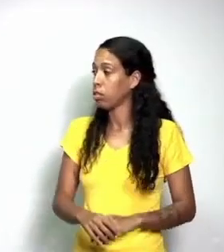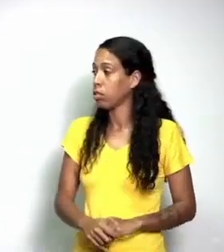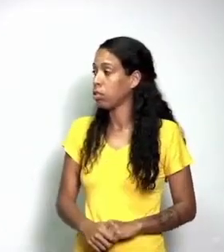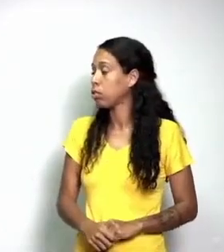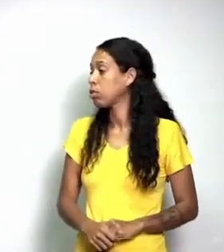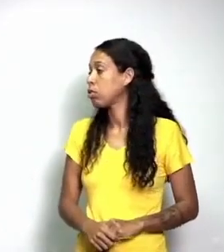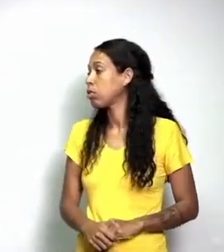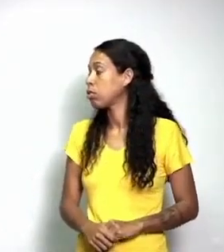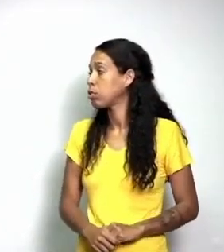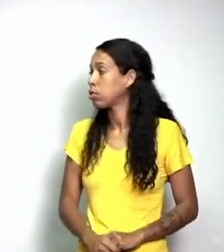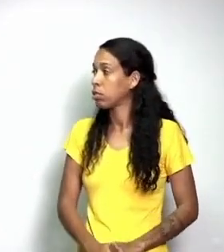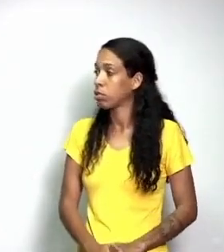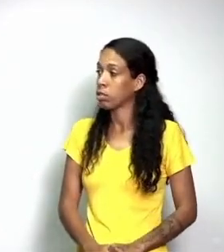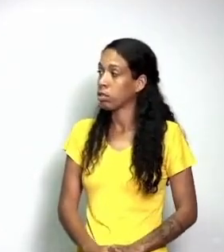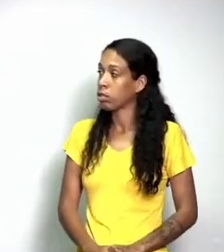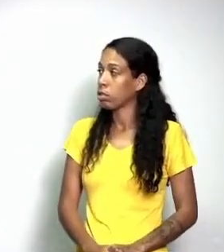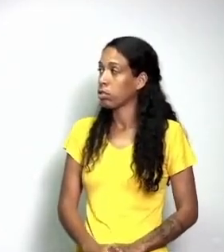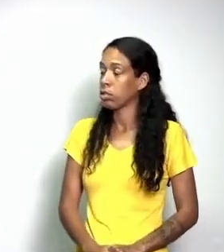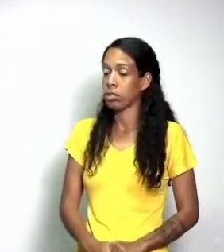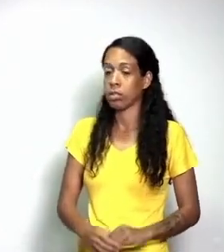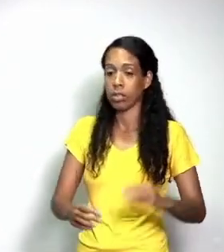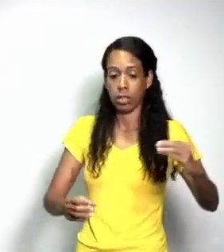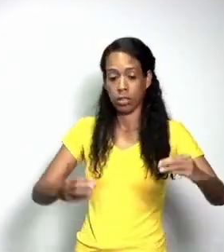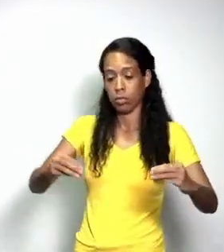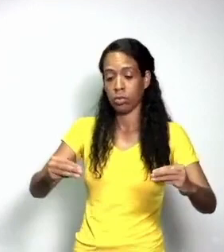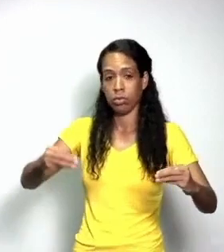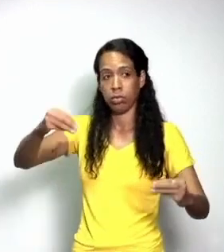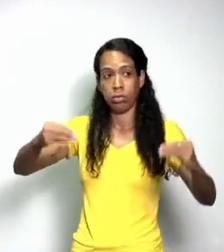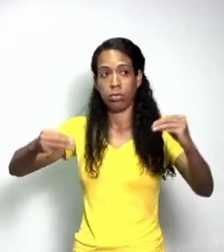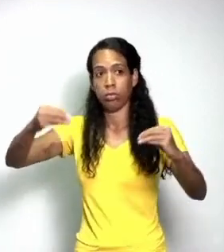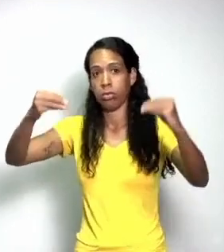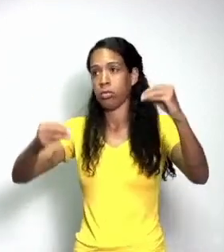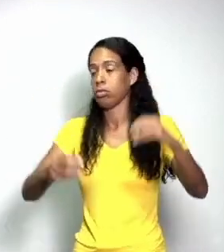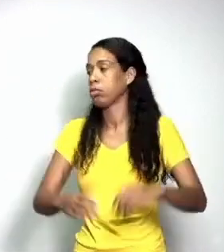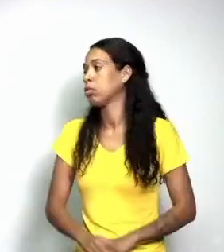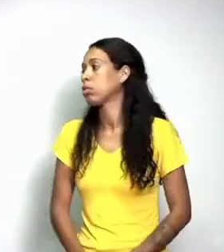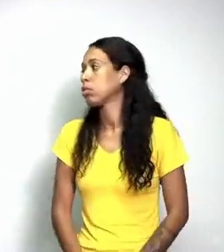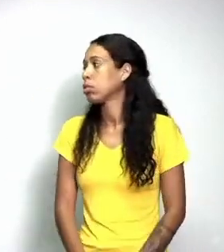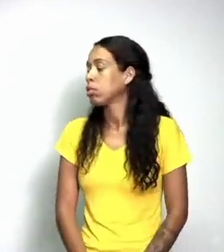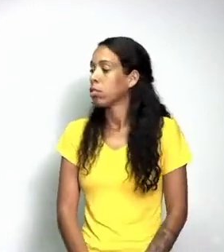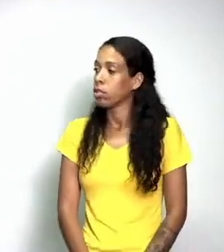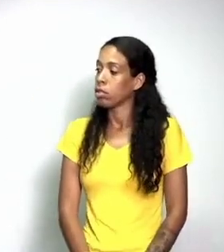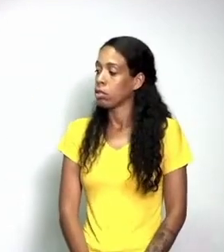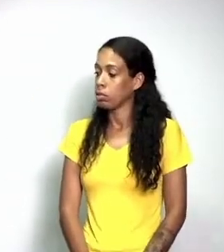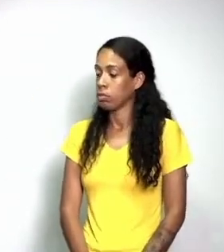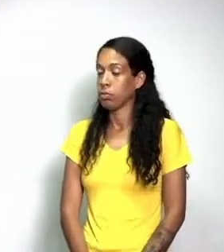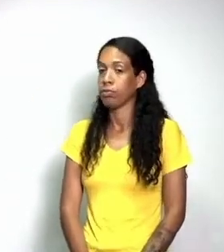mão aqui mesmo. Aí seria cada um para um lado, aqui seria para o lado direito.